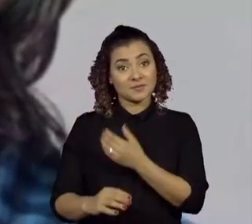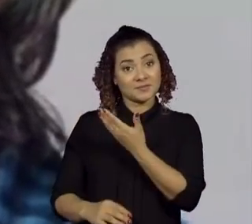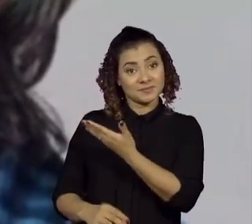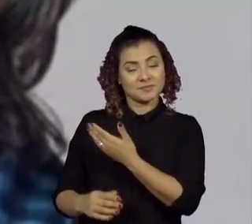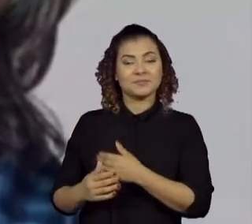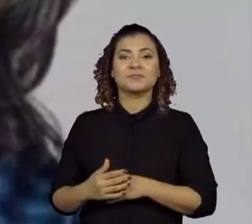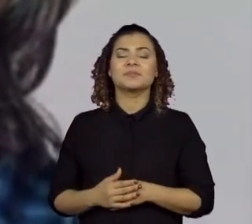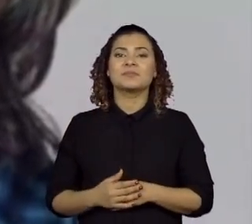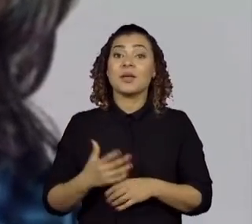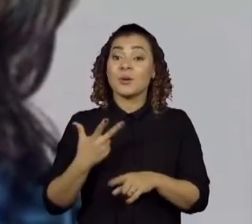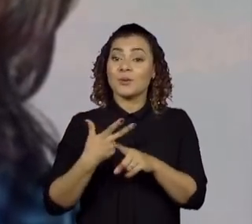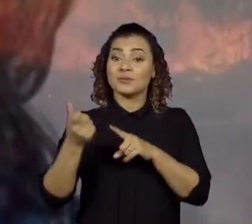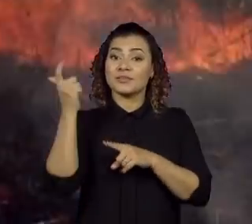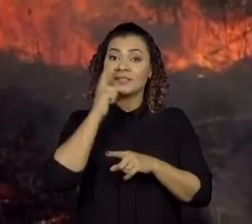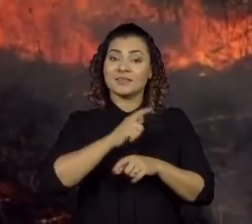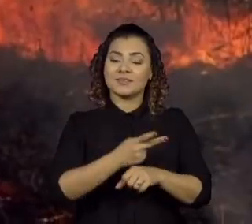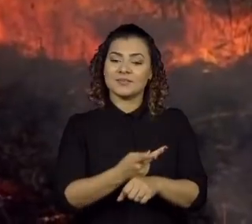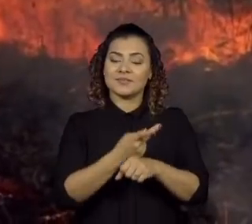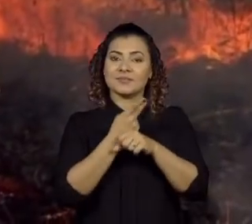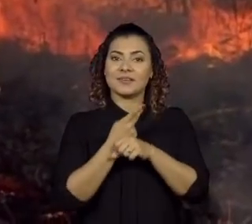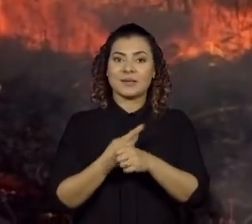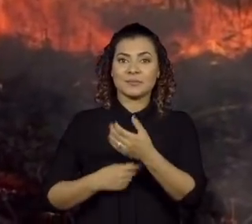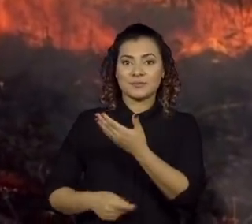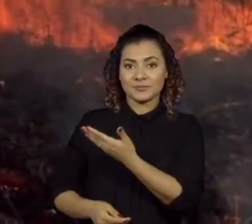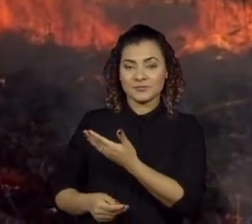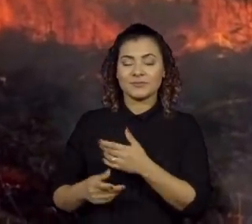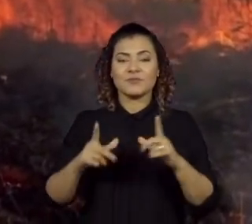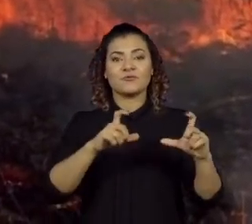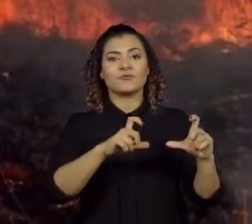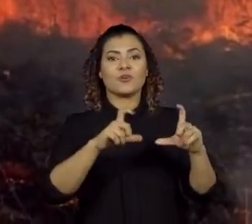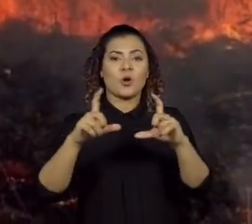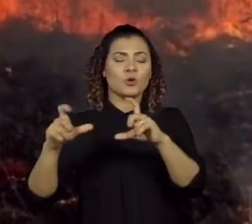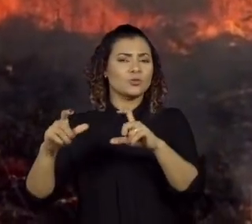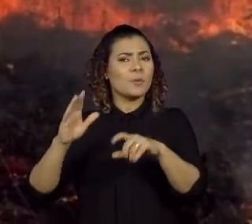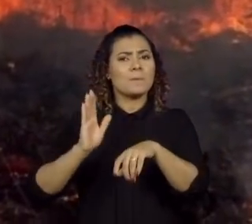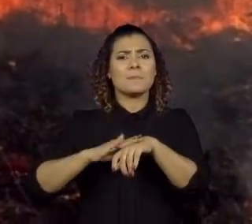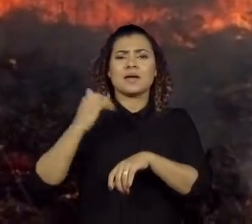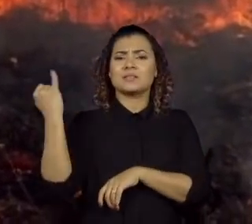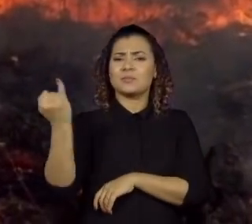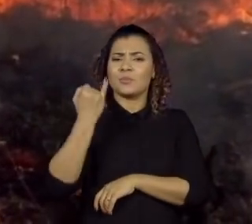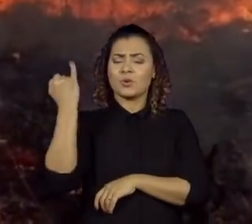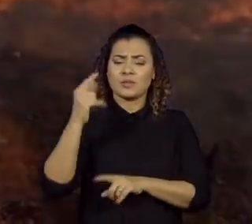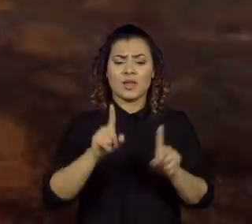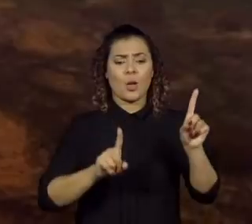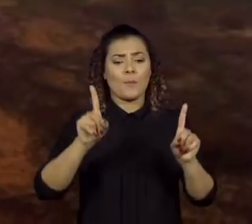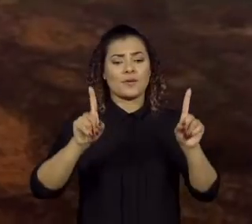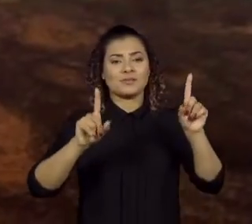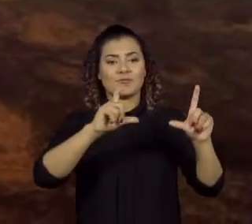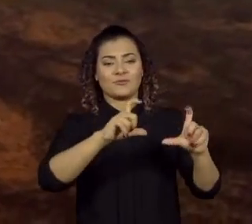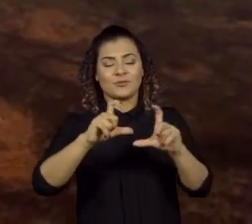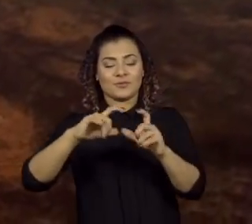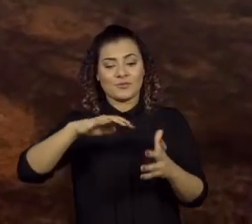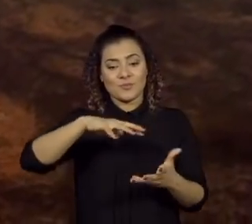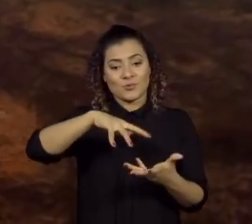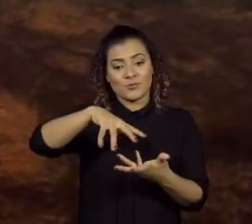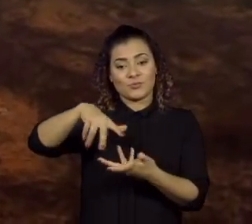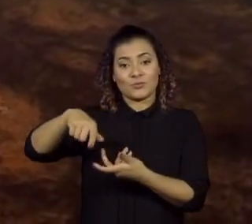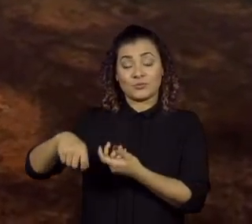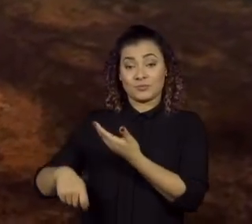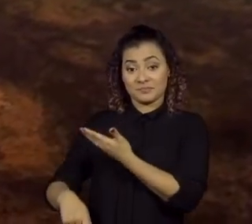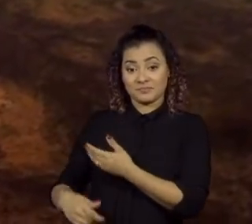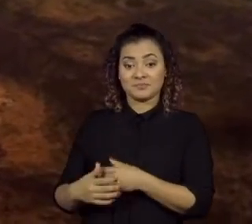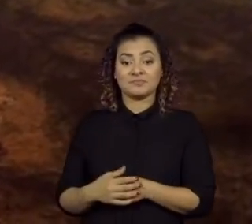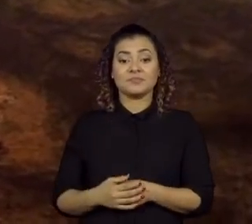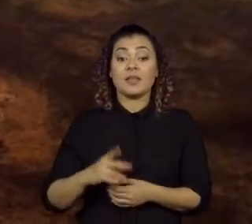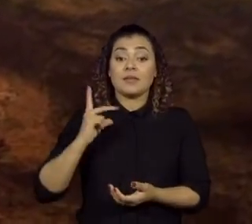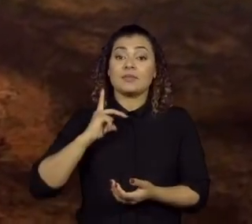Almeida vence o prêmio World Press Photo, a mais importante competição de fotografia do mundo. Lalo